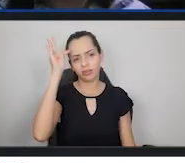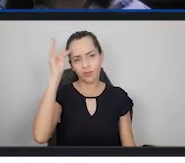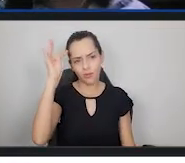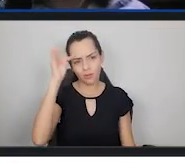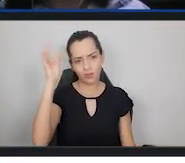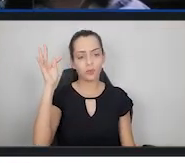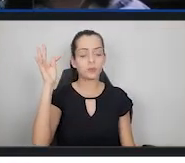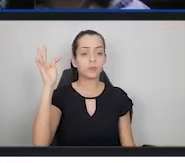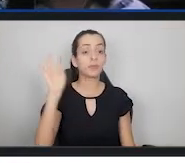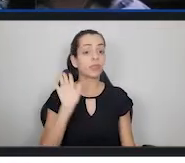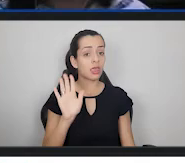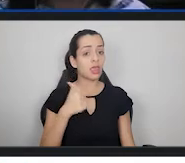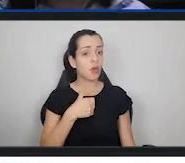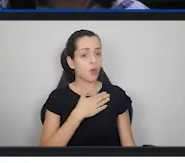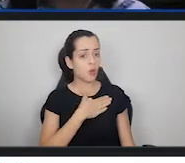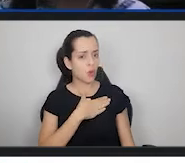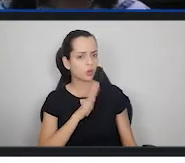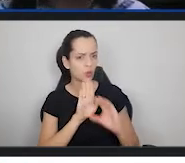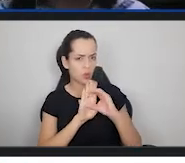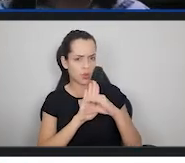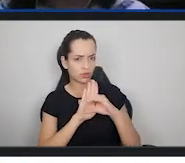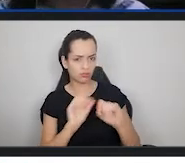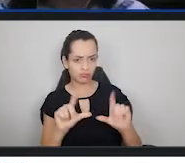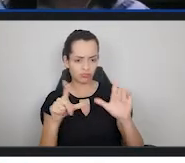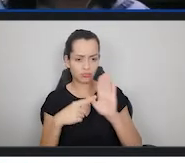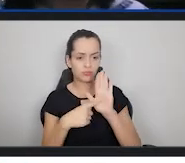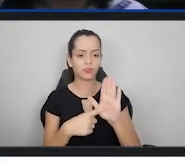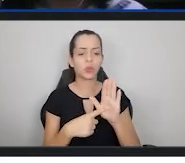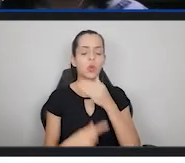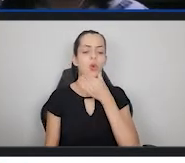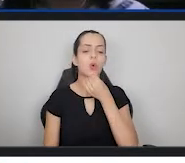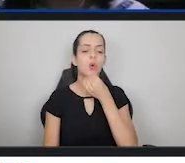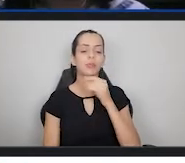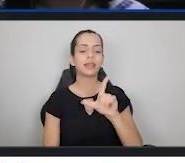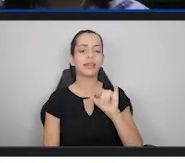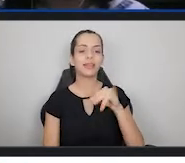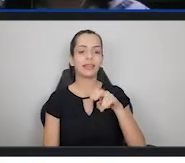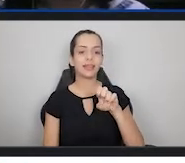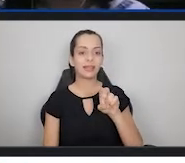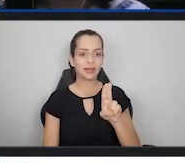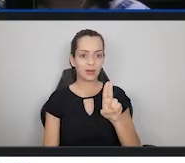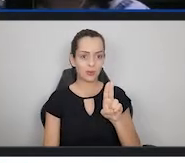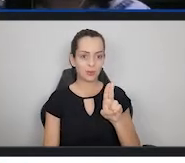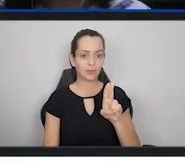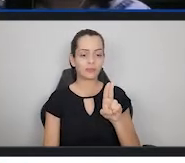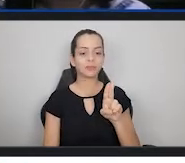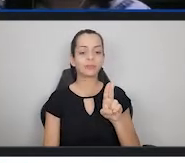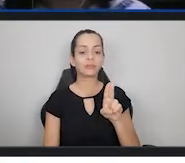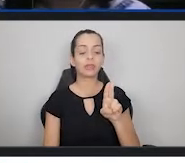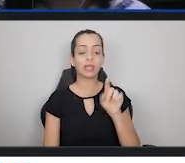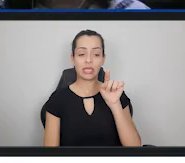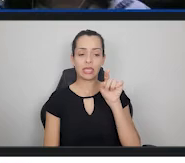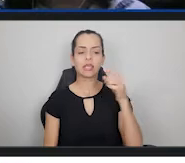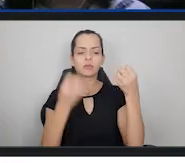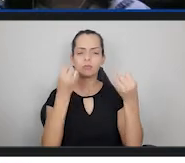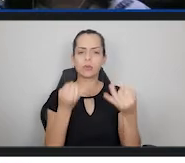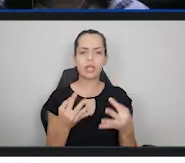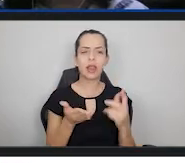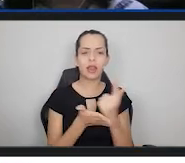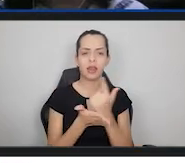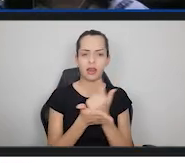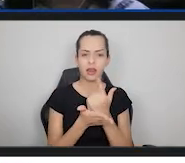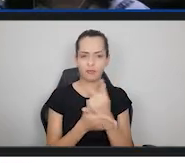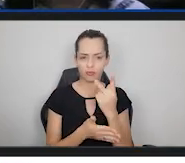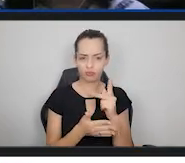eu gosto muito desse conceito aqui, que é um conceito do Linneu Bellico dos Reis, onde eu peguei um trechinho de um dos